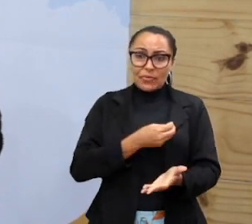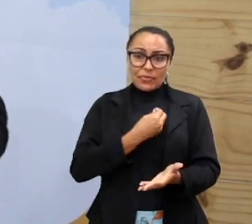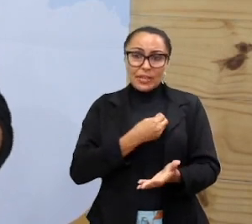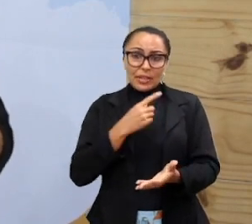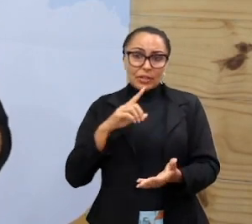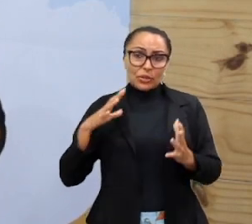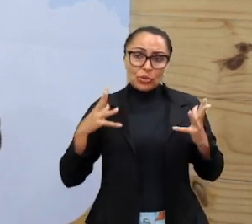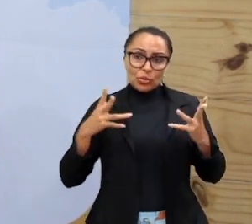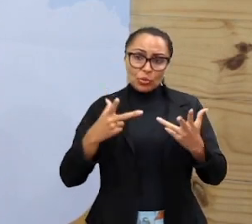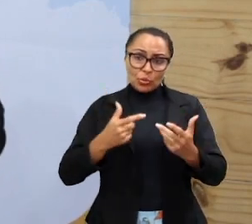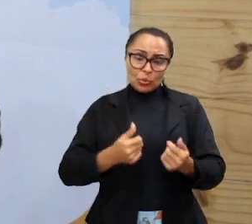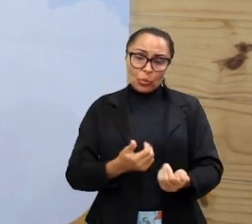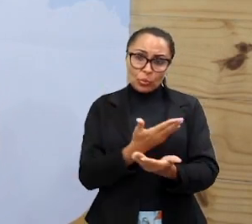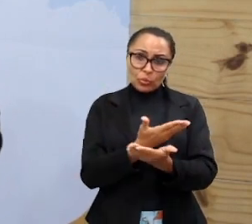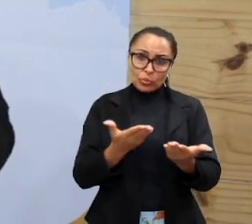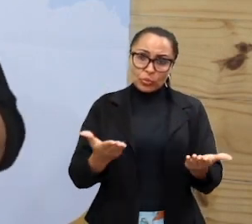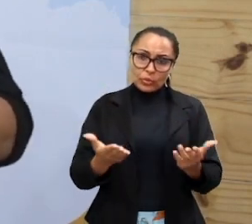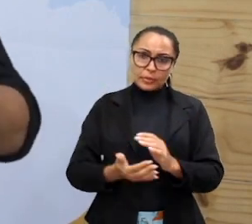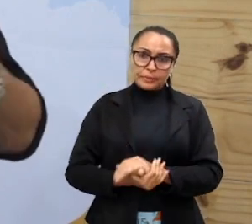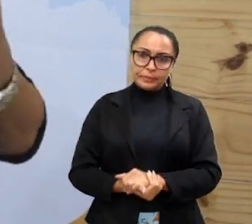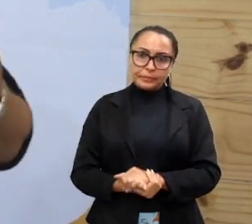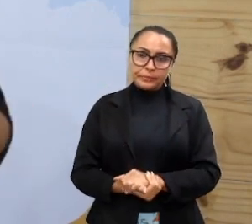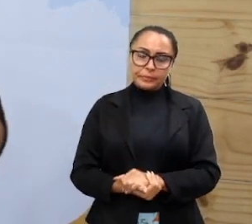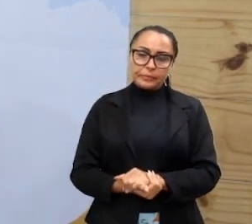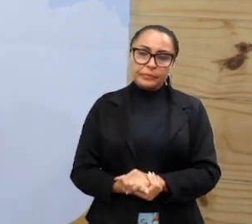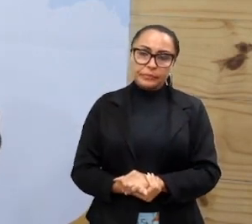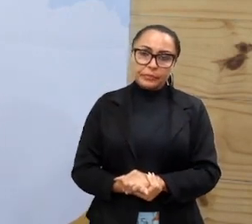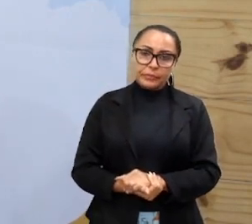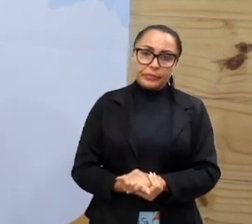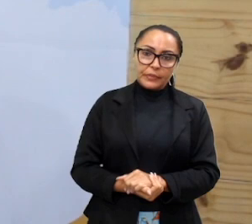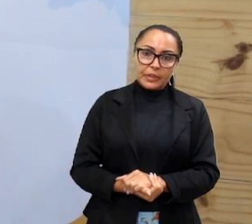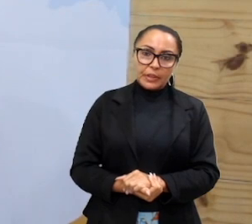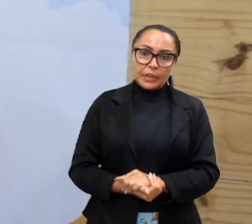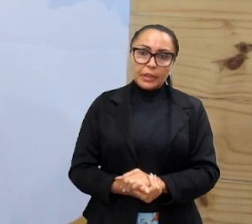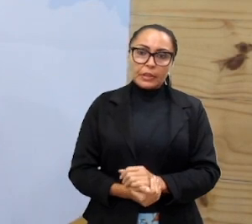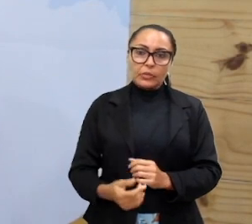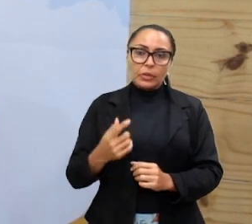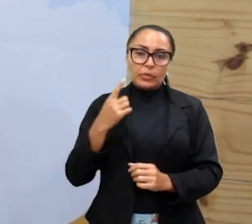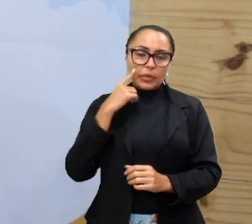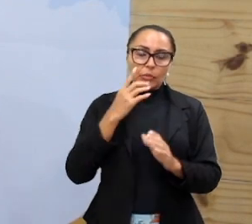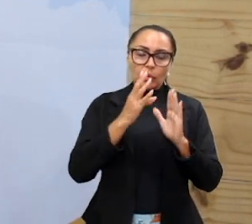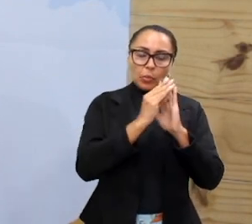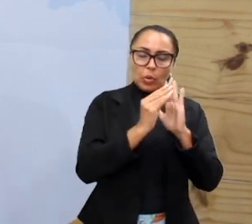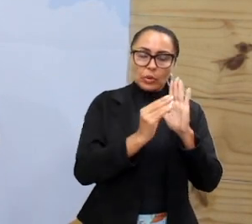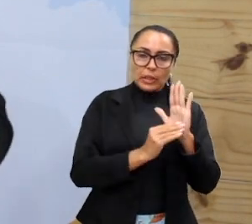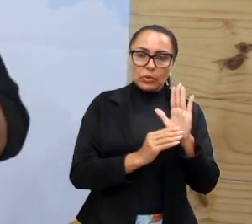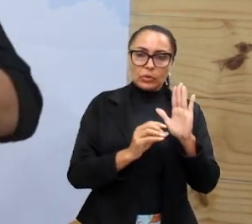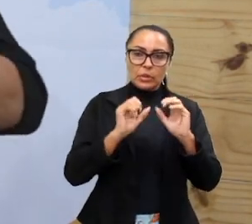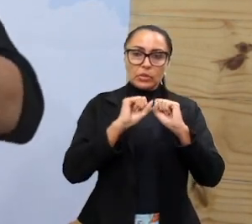Nós estamos dentro de um modelo de sociedade